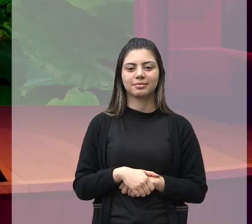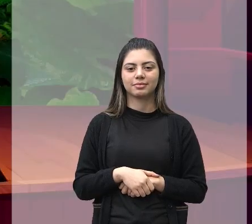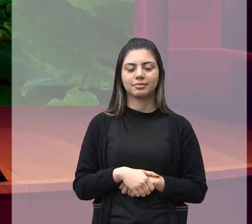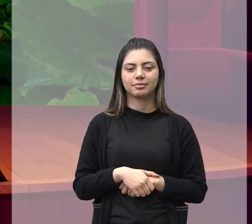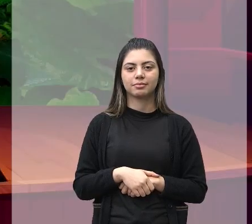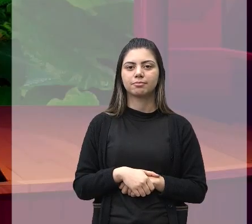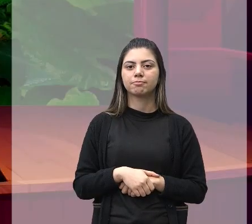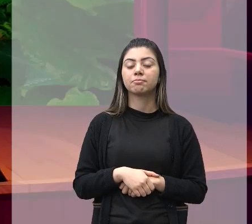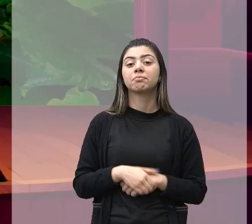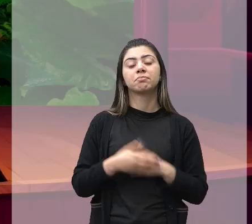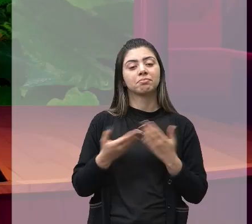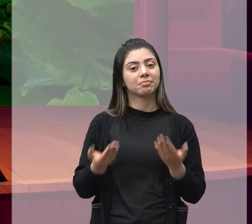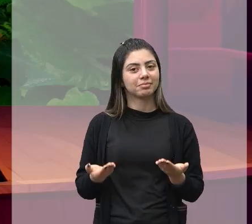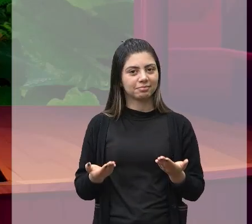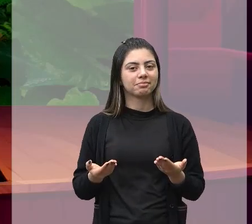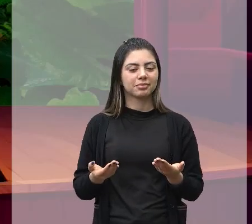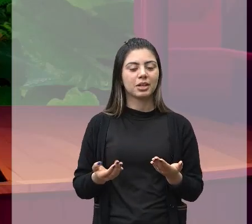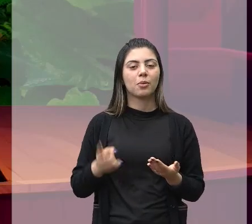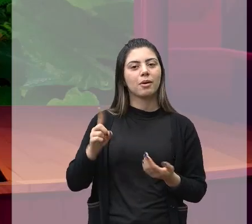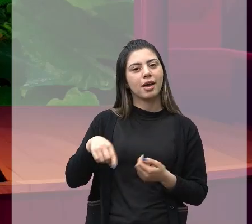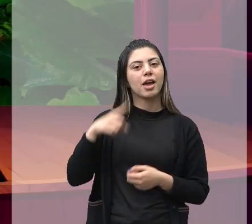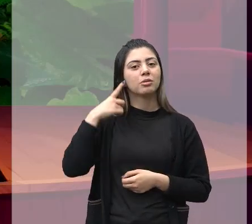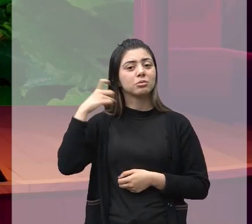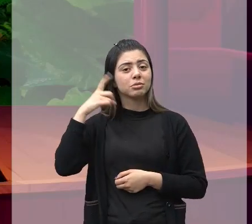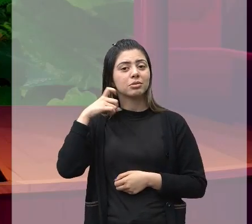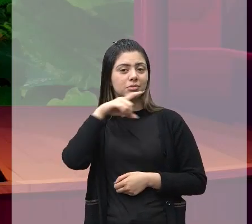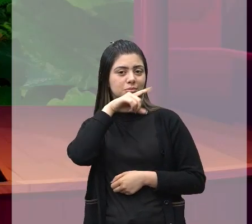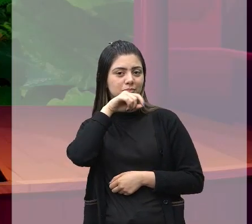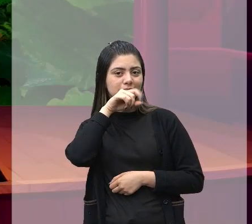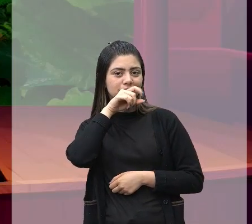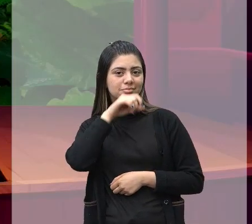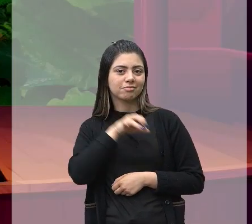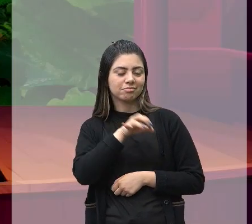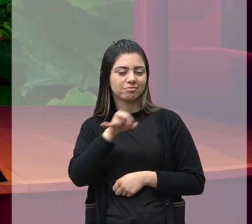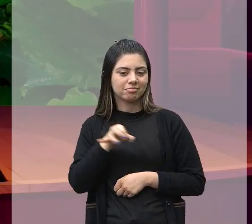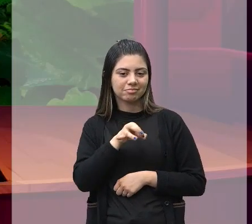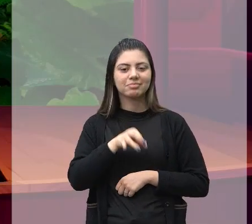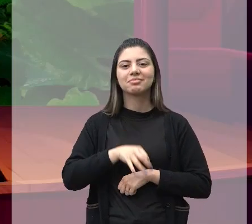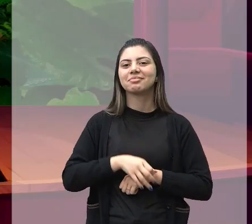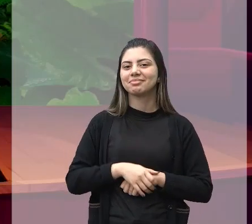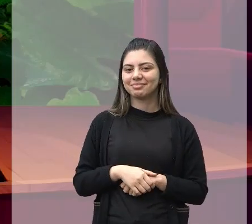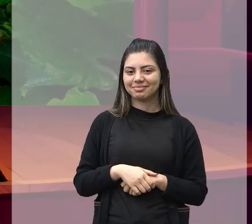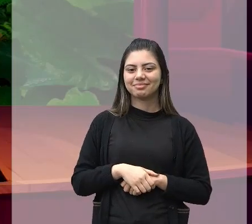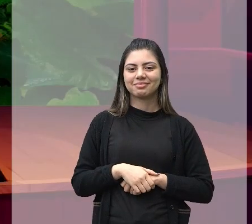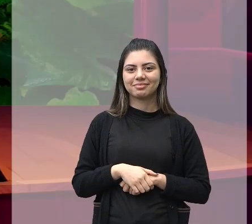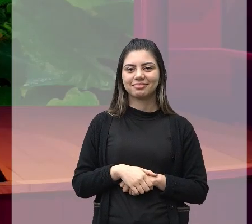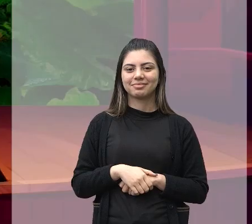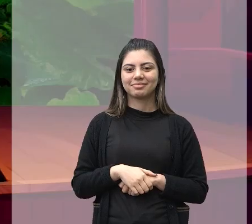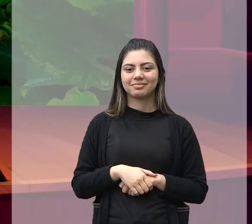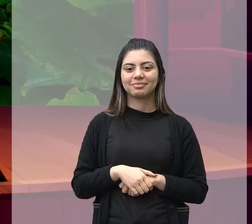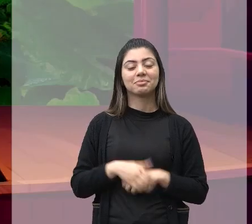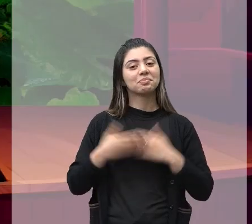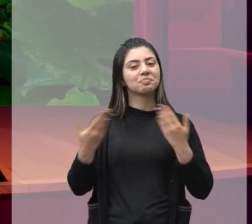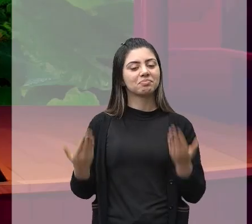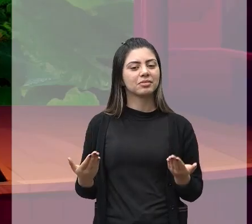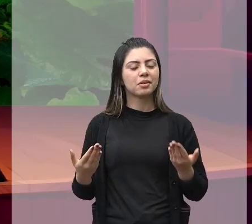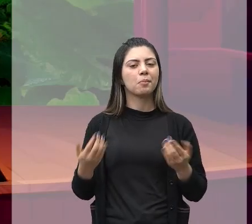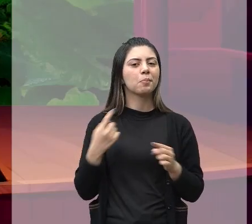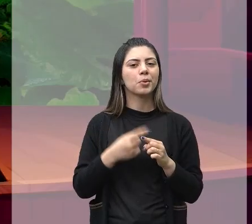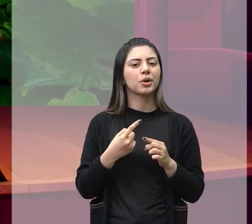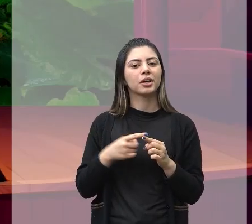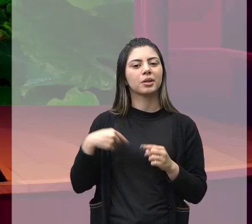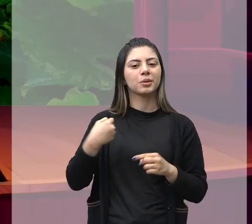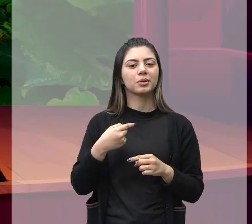O que vocês acham? Que som é esse? Ele colocou um som de pássaros, justamente porque nós estamos